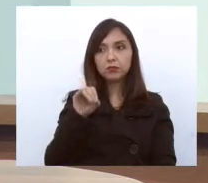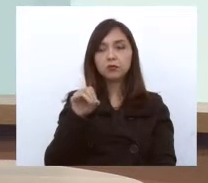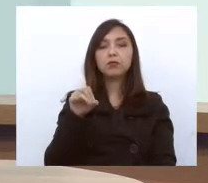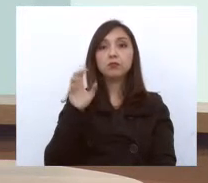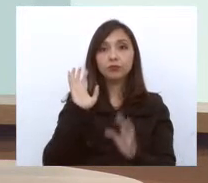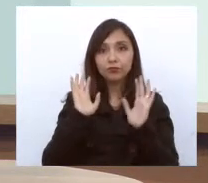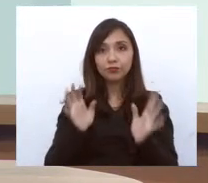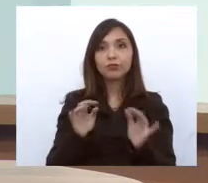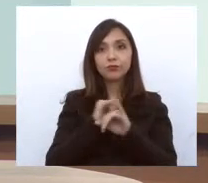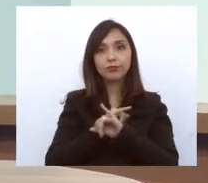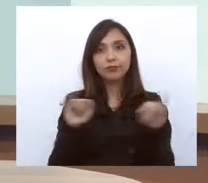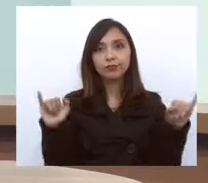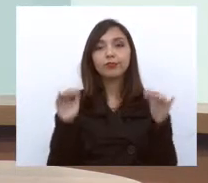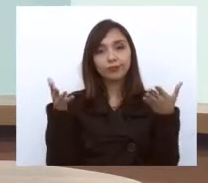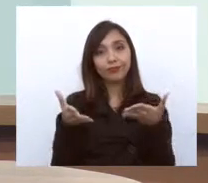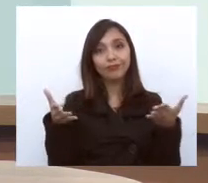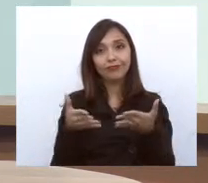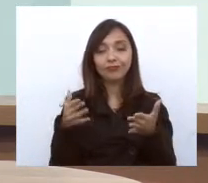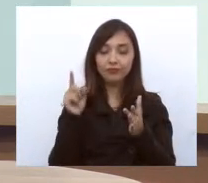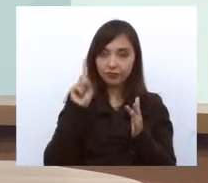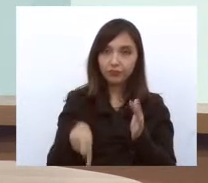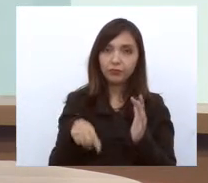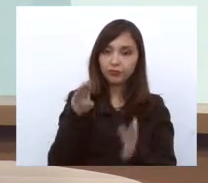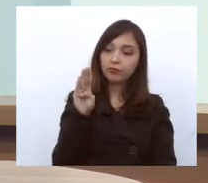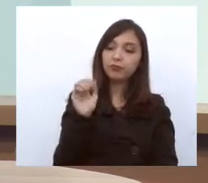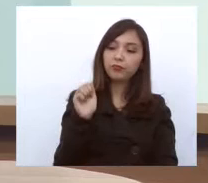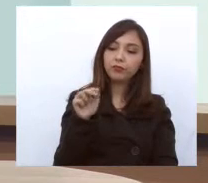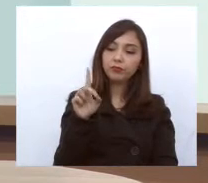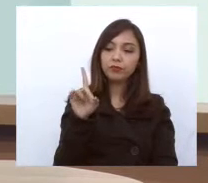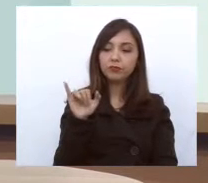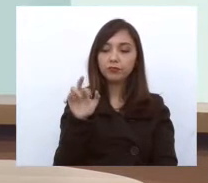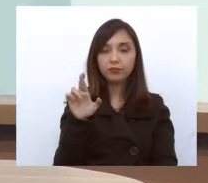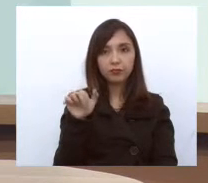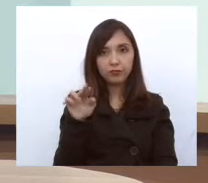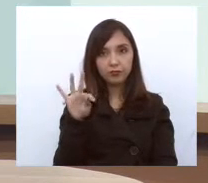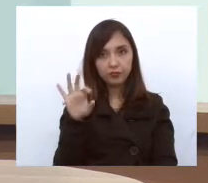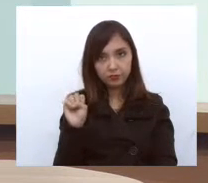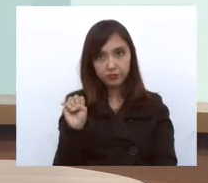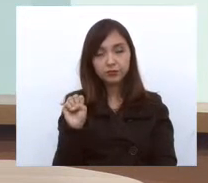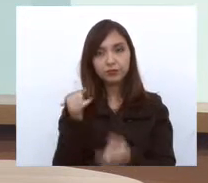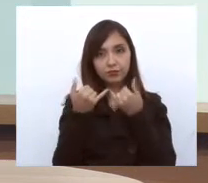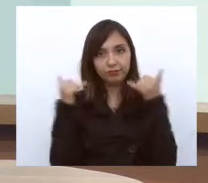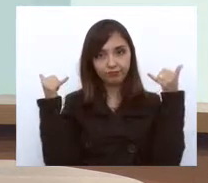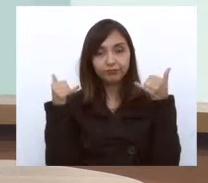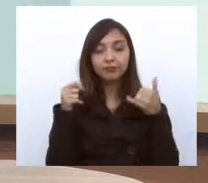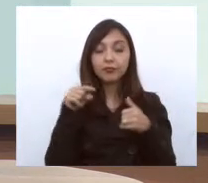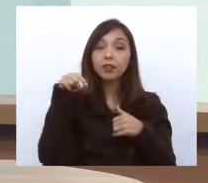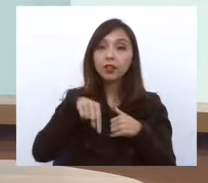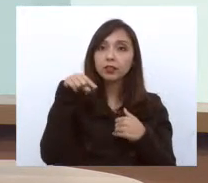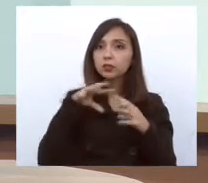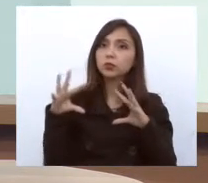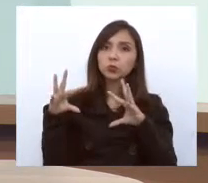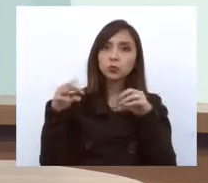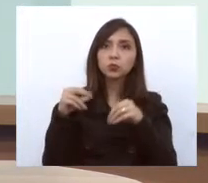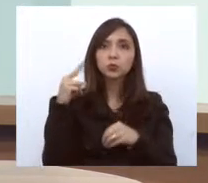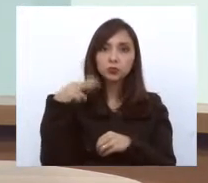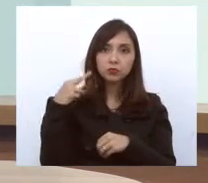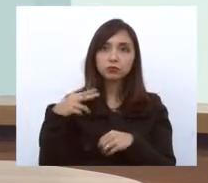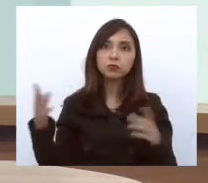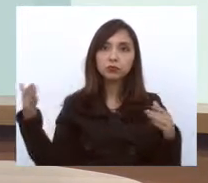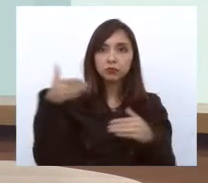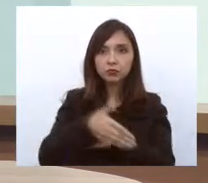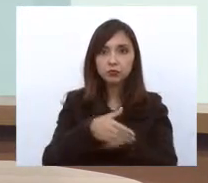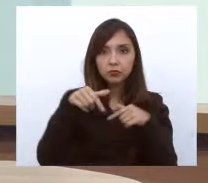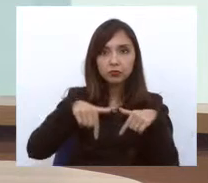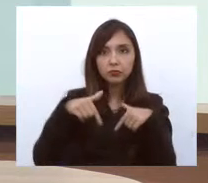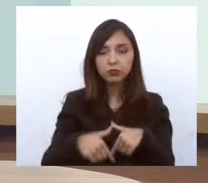esse assunto hoje, que é a questão da Bandeirante Energia. Acho que é importante todos os vereadores estarem presentes amanhã